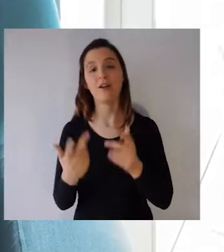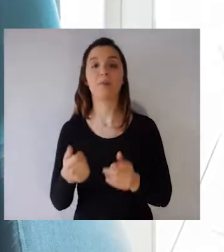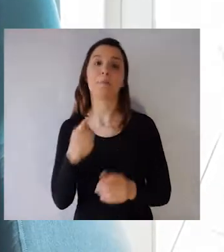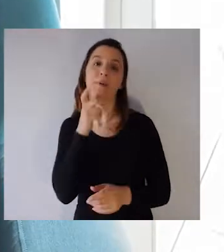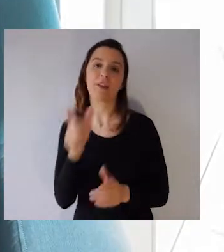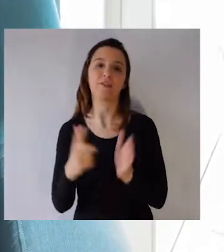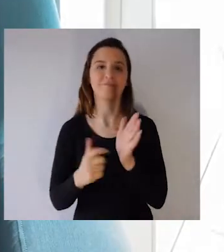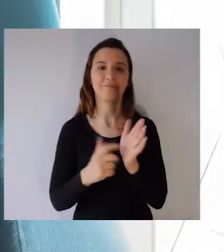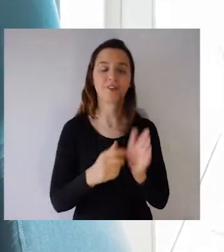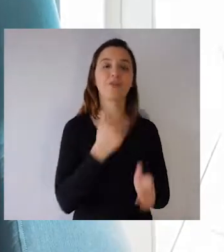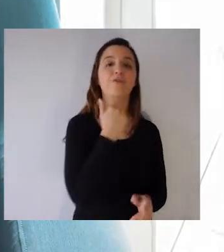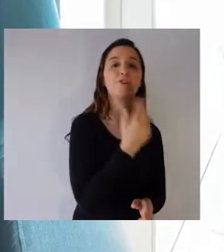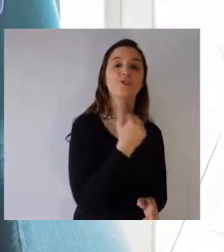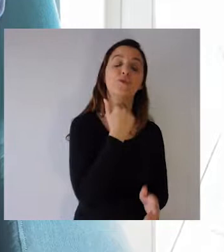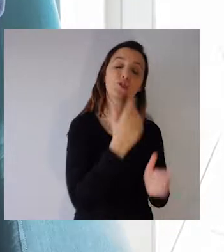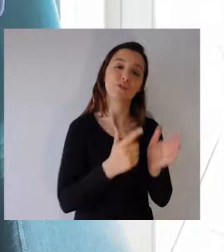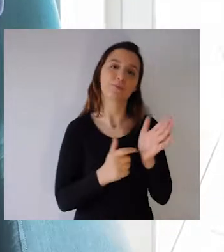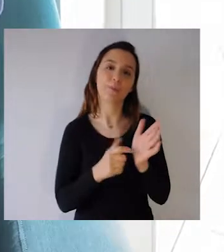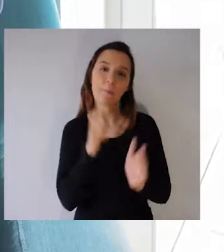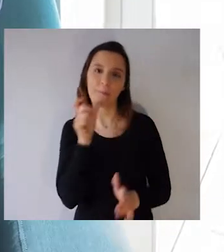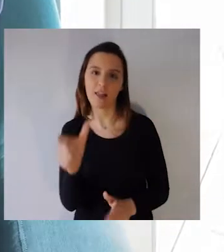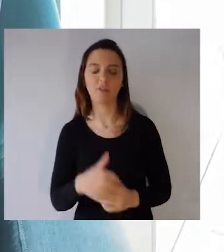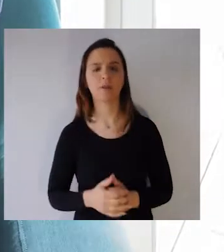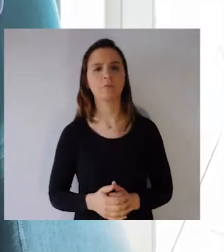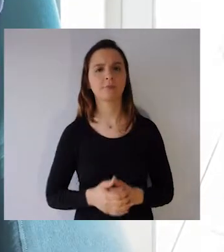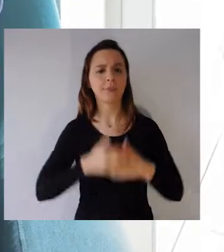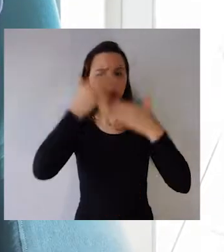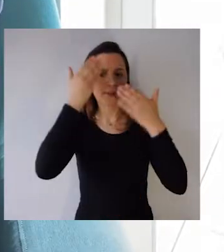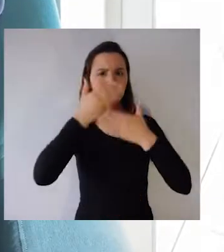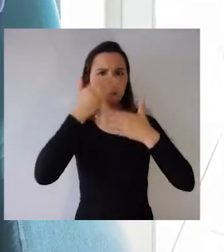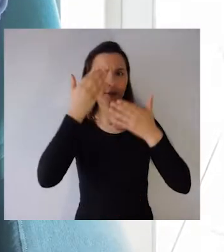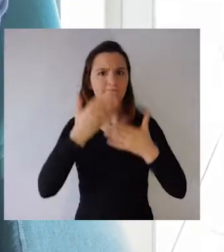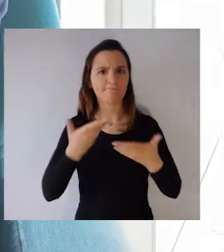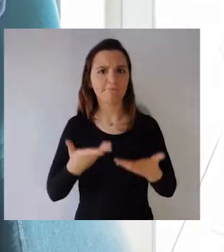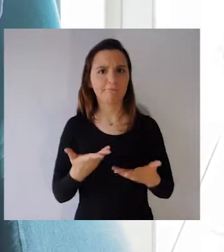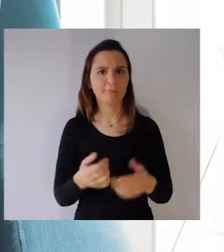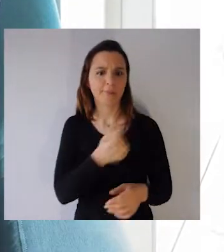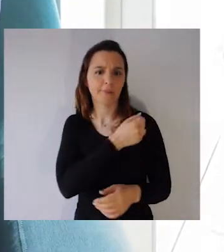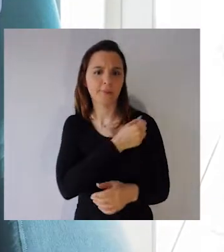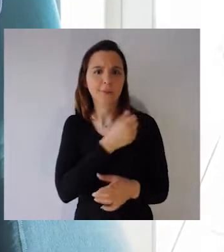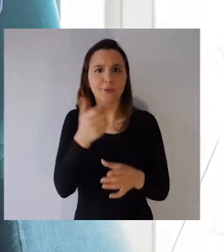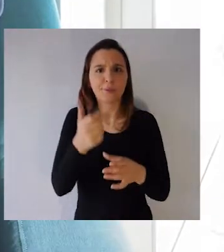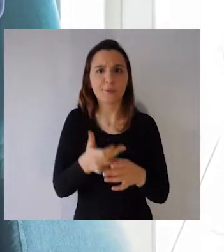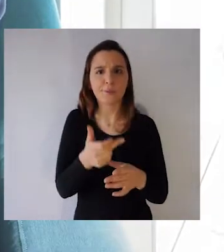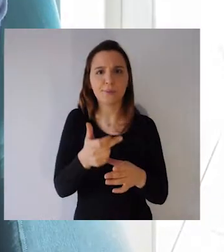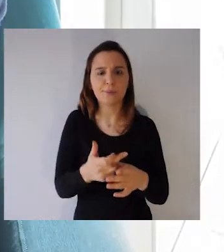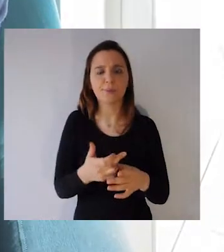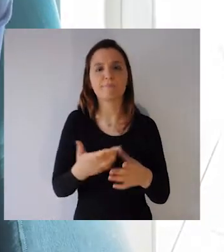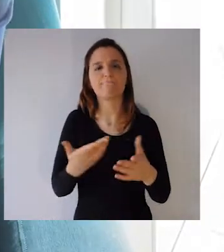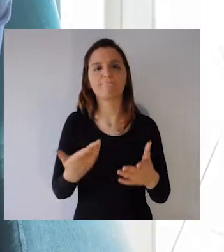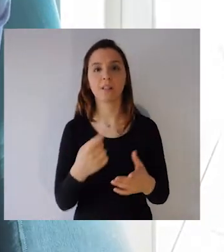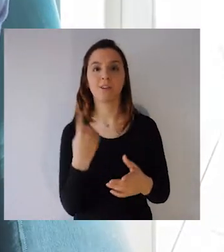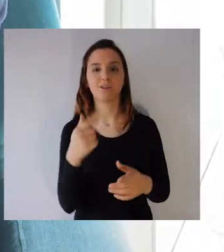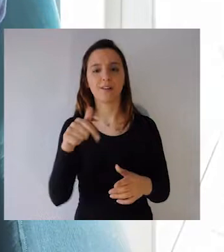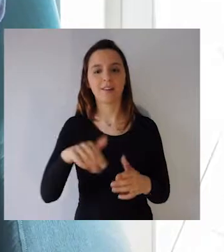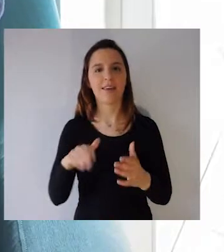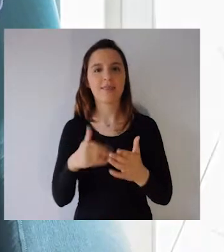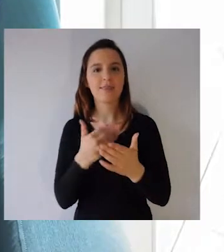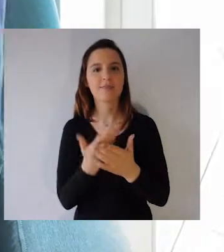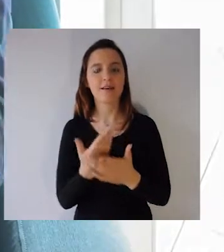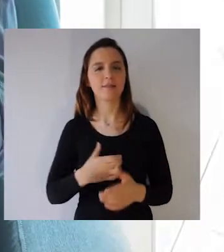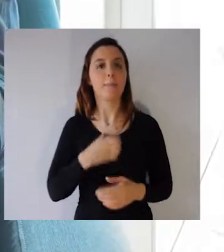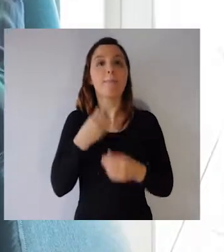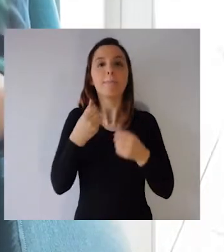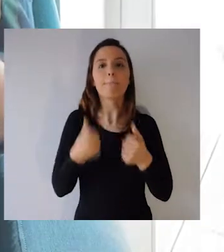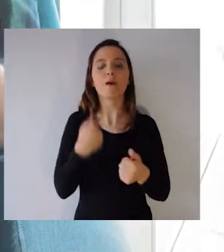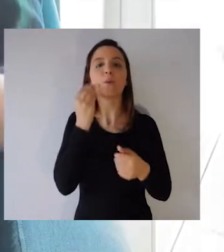voz e a voz sem a palavra. Nestes dias de recolhimento, de isolamento social, trazemos-lhe aqui algum conforto